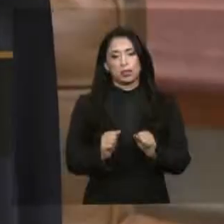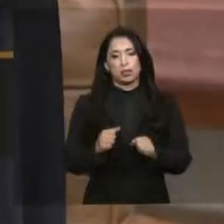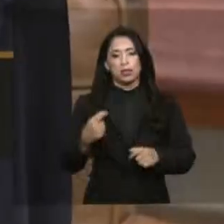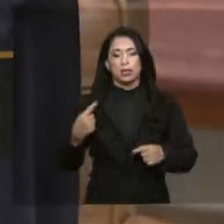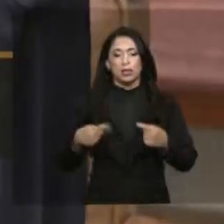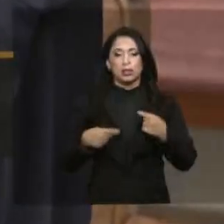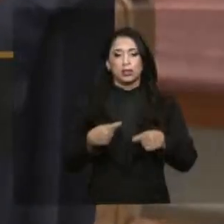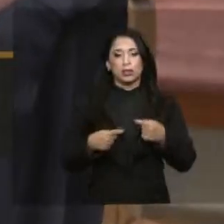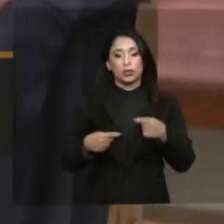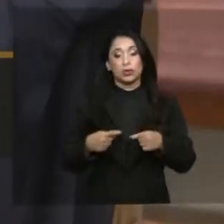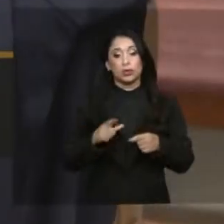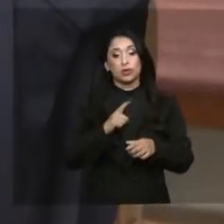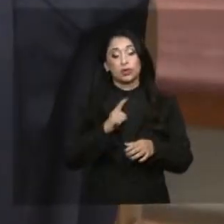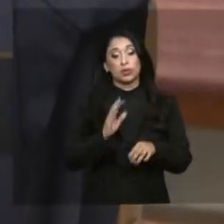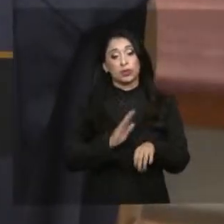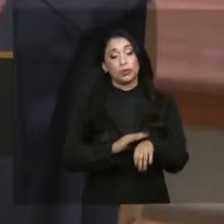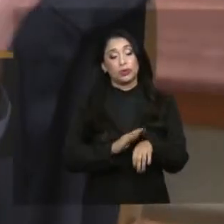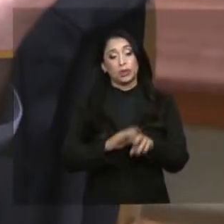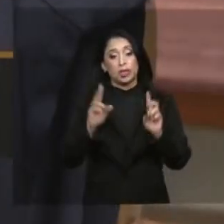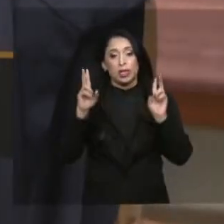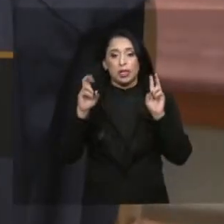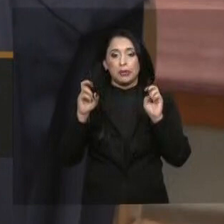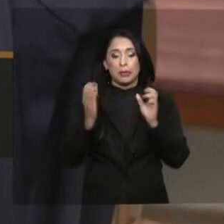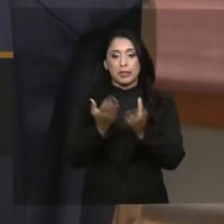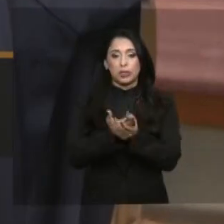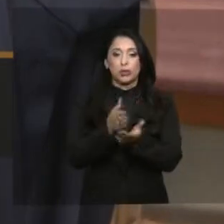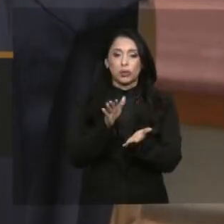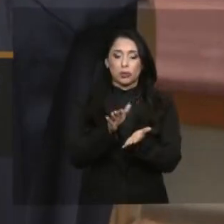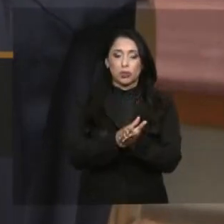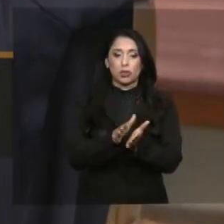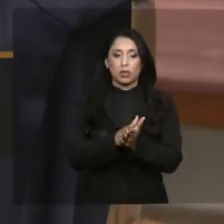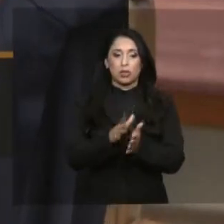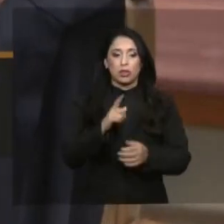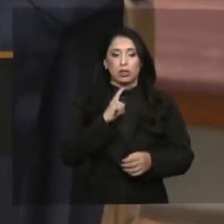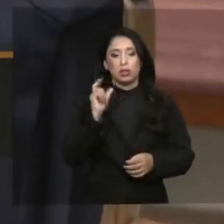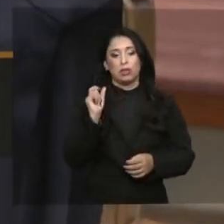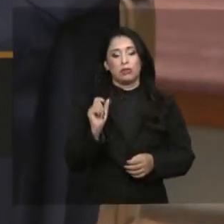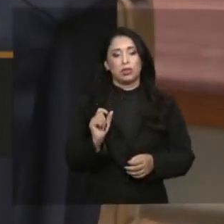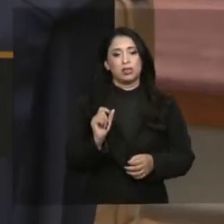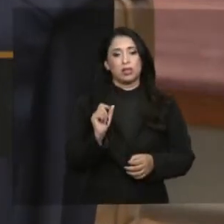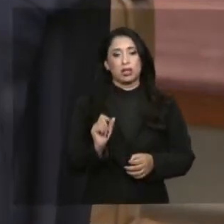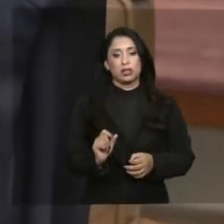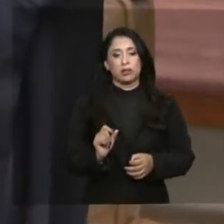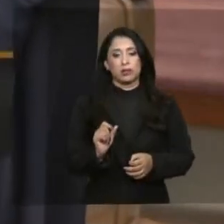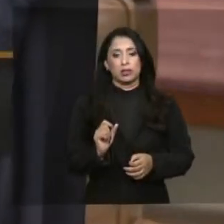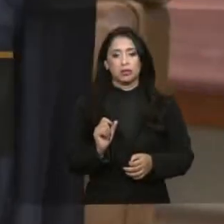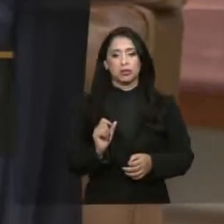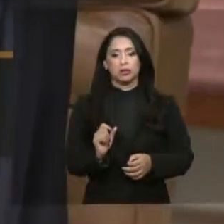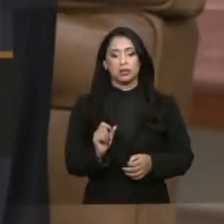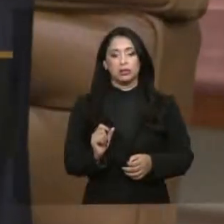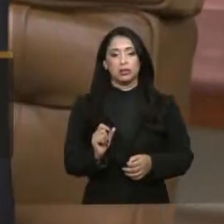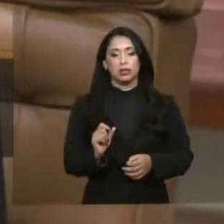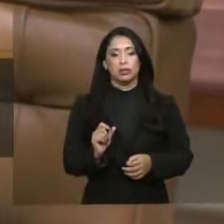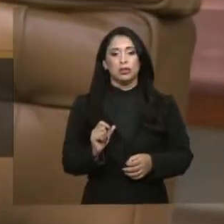discutir a temática. Mas nos processos que eu tenho acompanhado aqui ao longo dos anos de extradição,